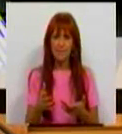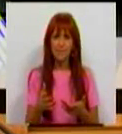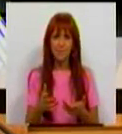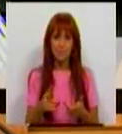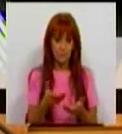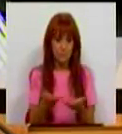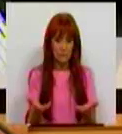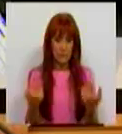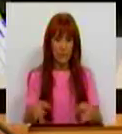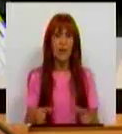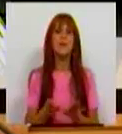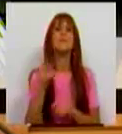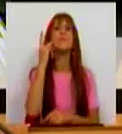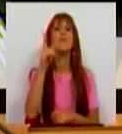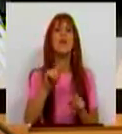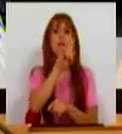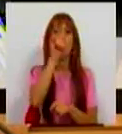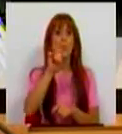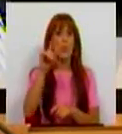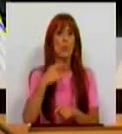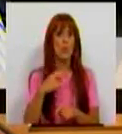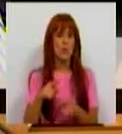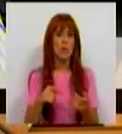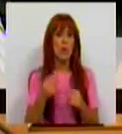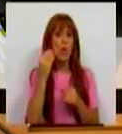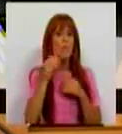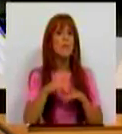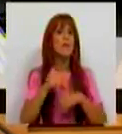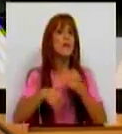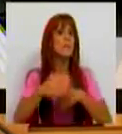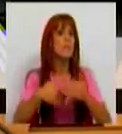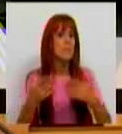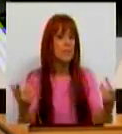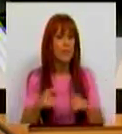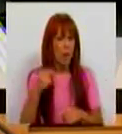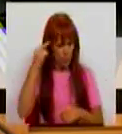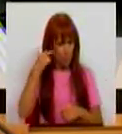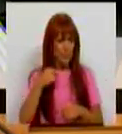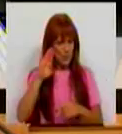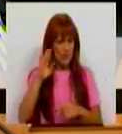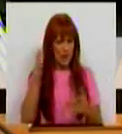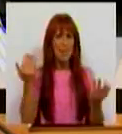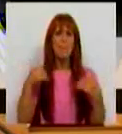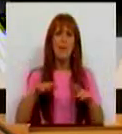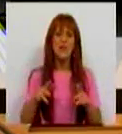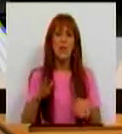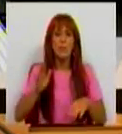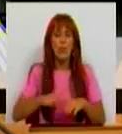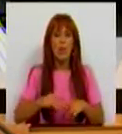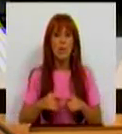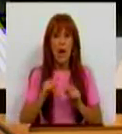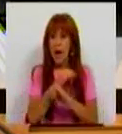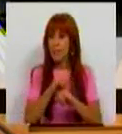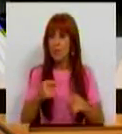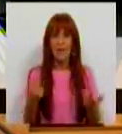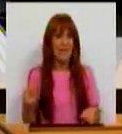que estão em cima da mesa. Como vê, estas questões são muito procedimentais, nós temos consciência disso, mas dada a